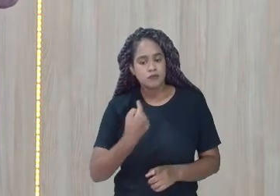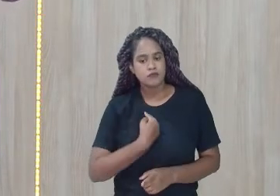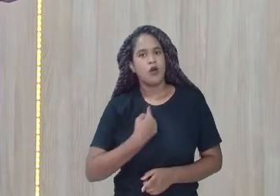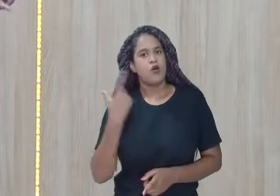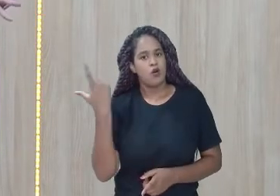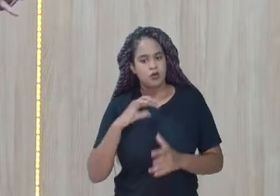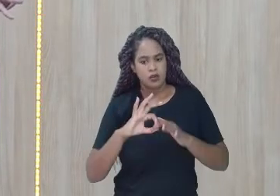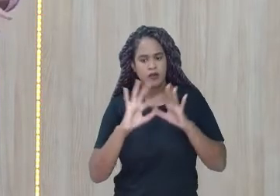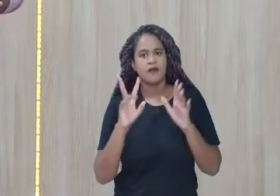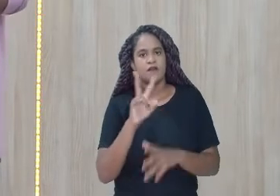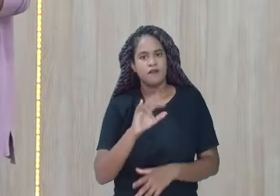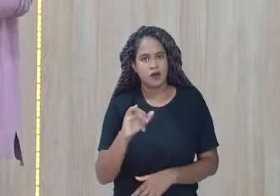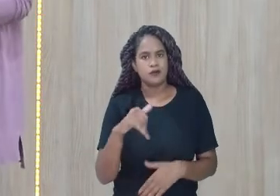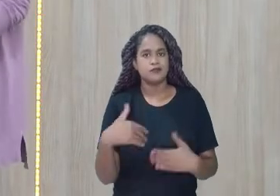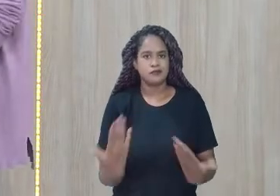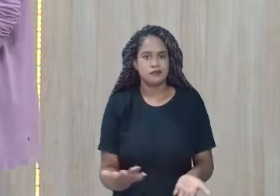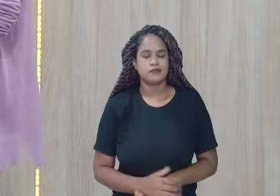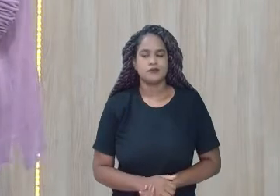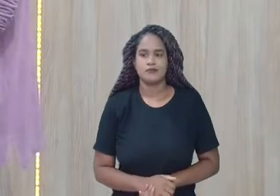e conseguiram.